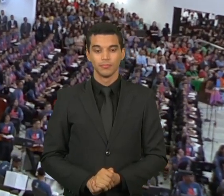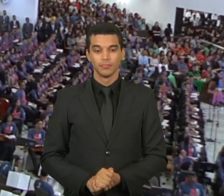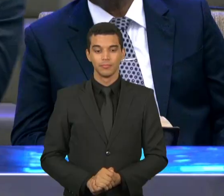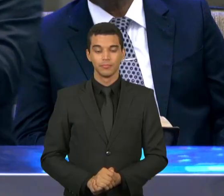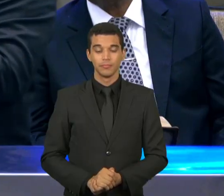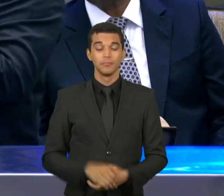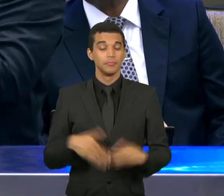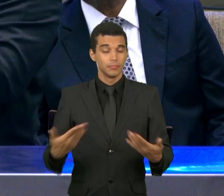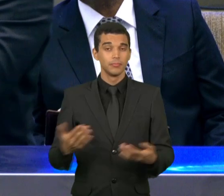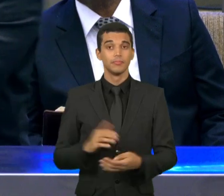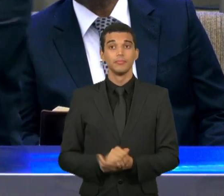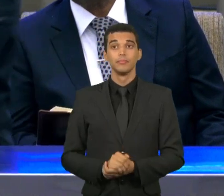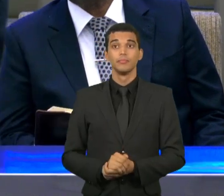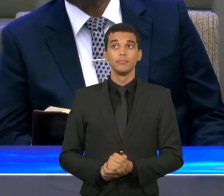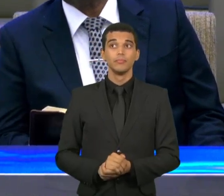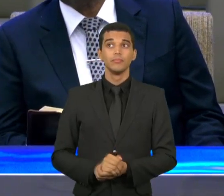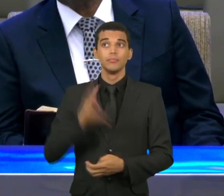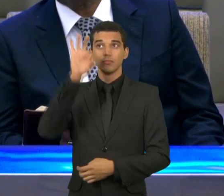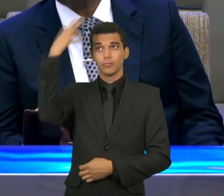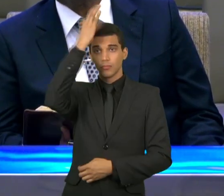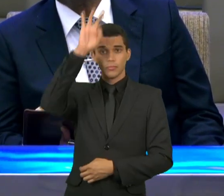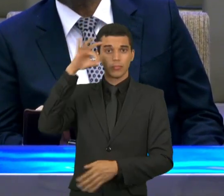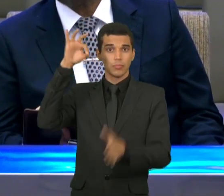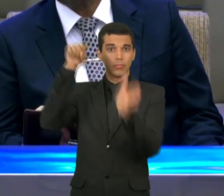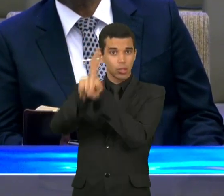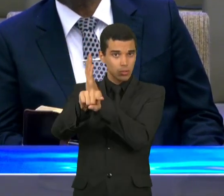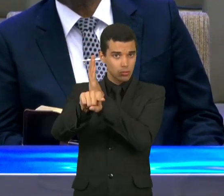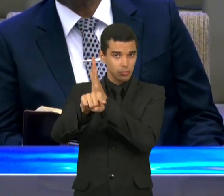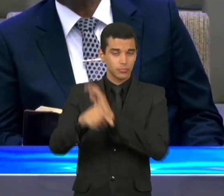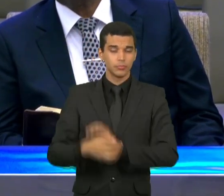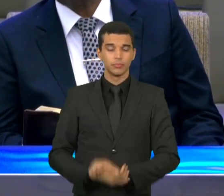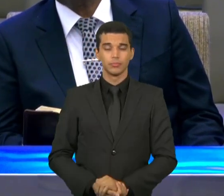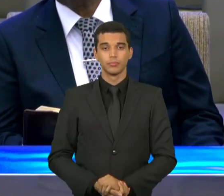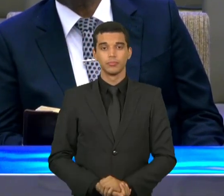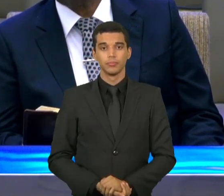Agora, a pergunta que o Espírito Santo te faz hoje é a seguinte: